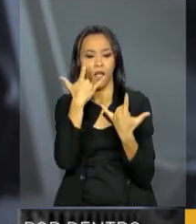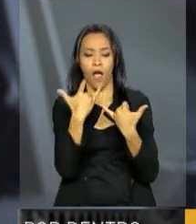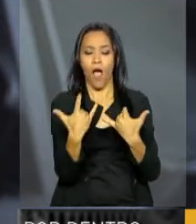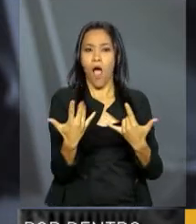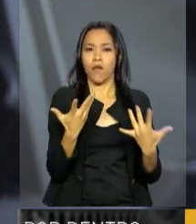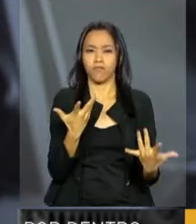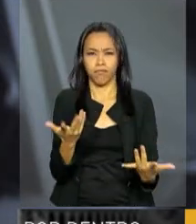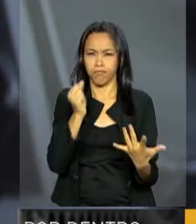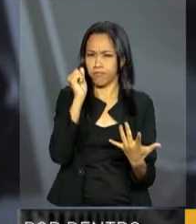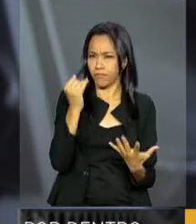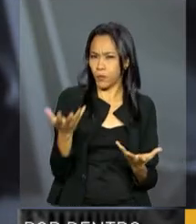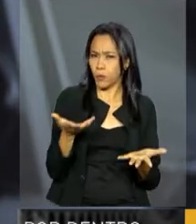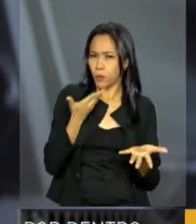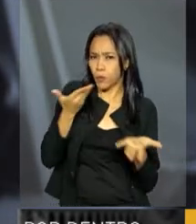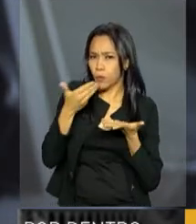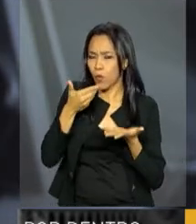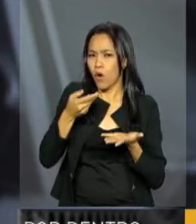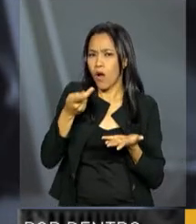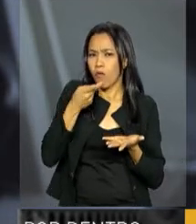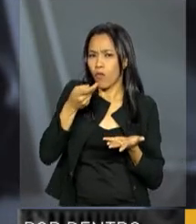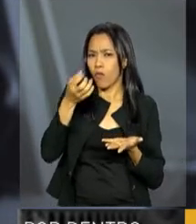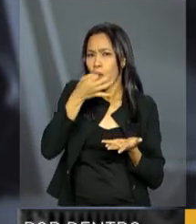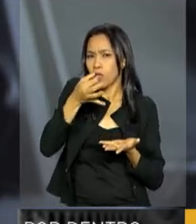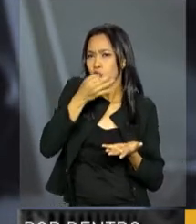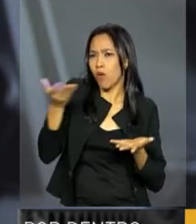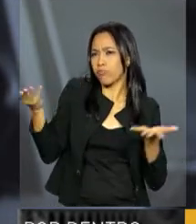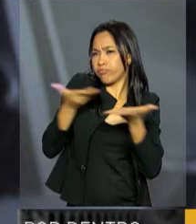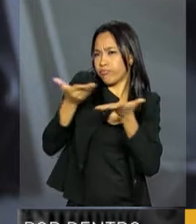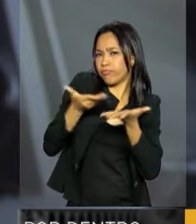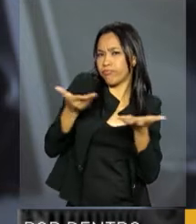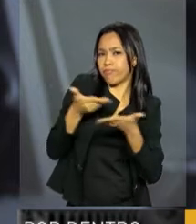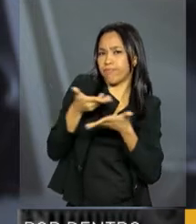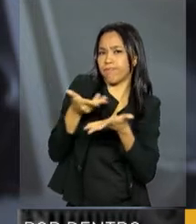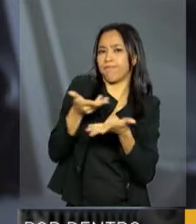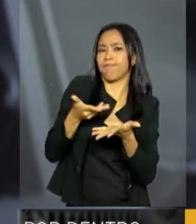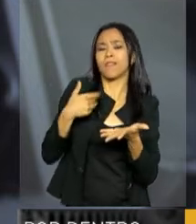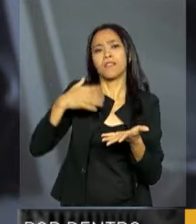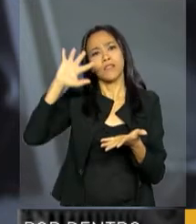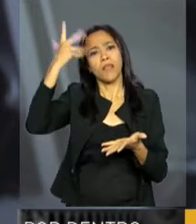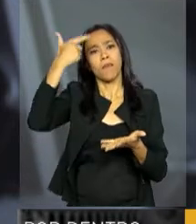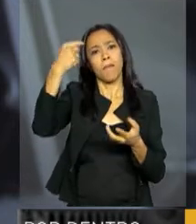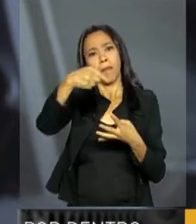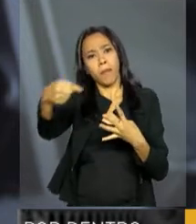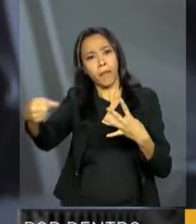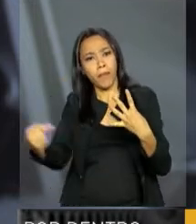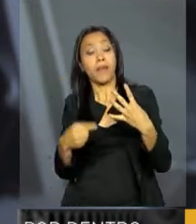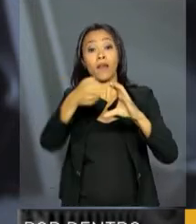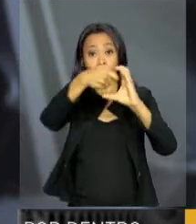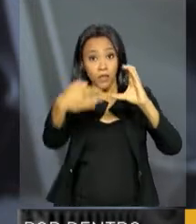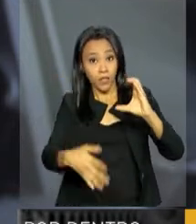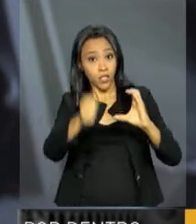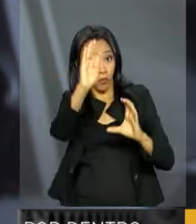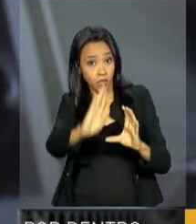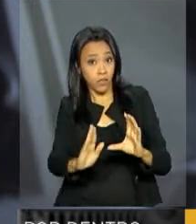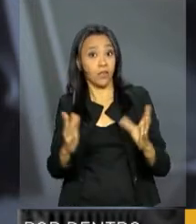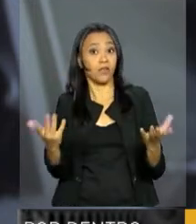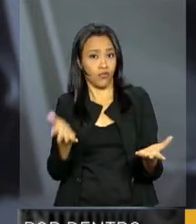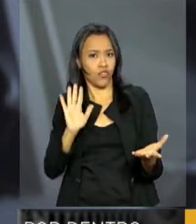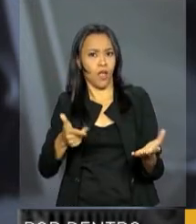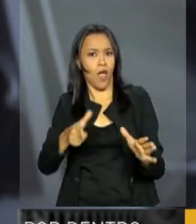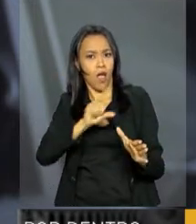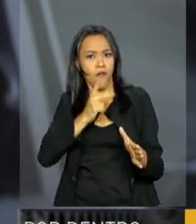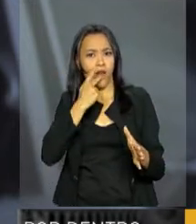persuasão a ausência de interesse em conflitos todas essas características brasileiras além das que já